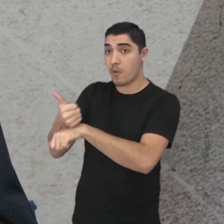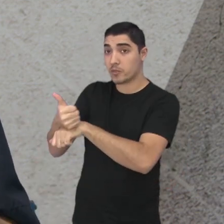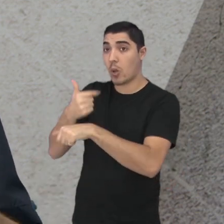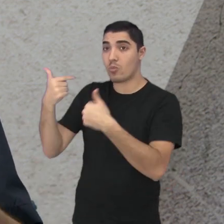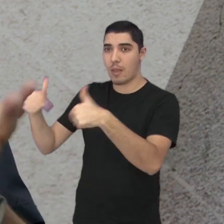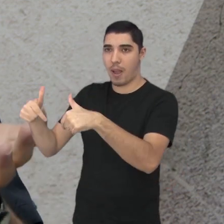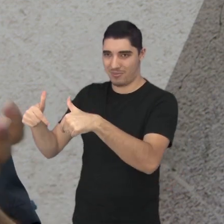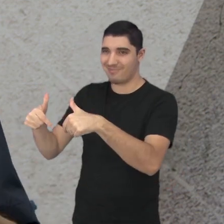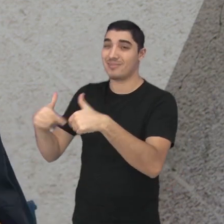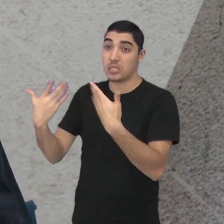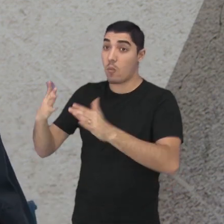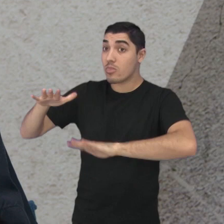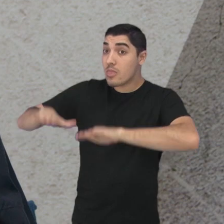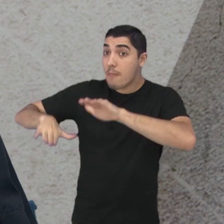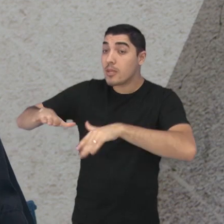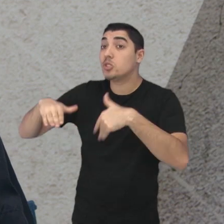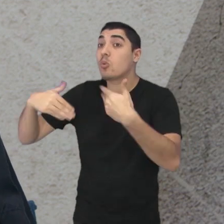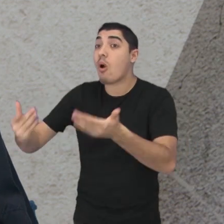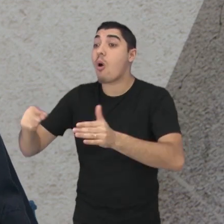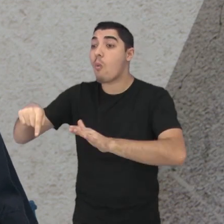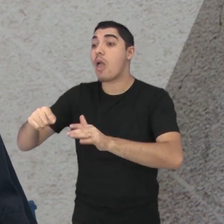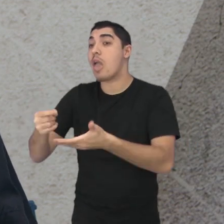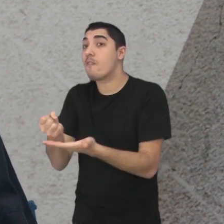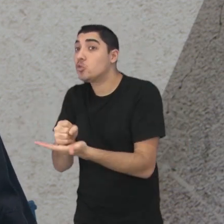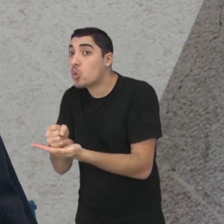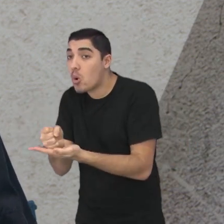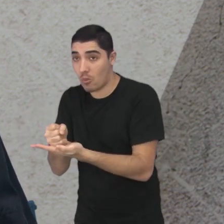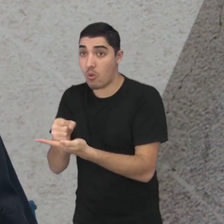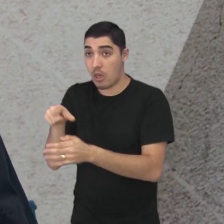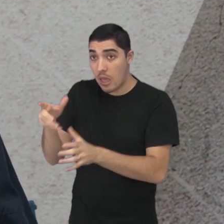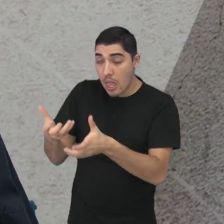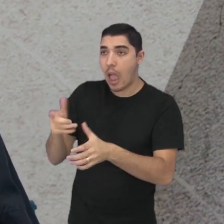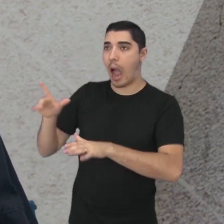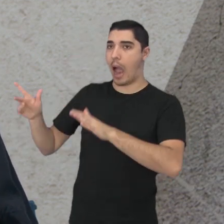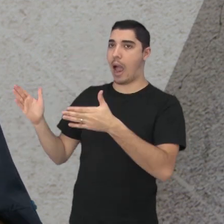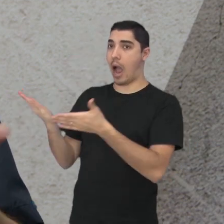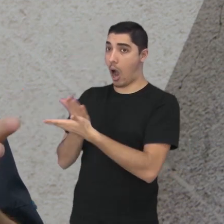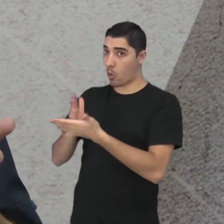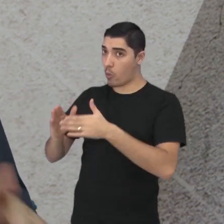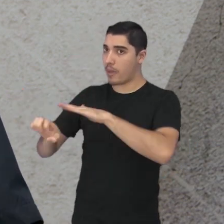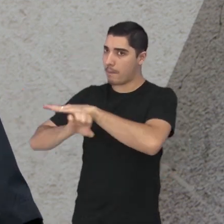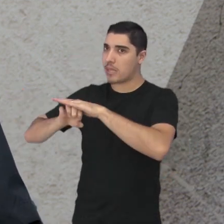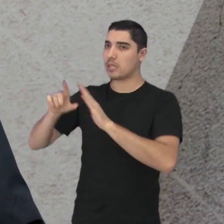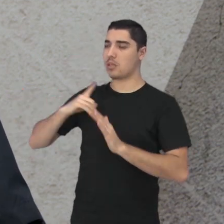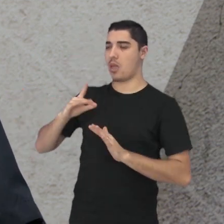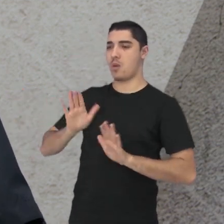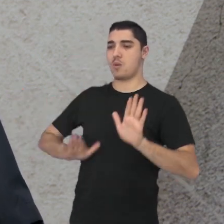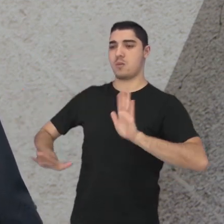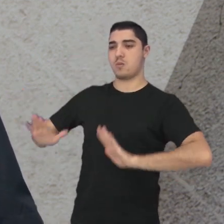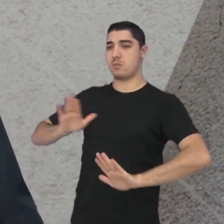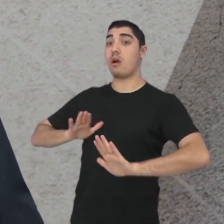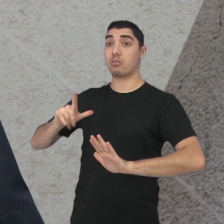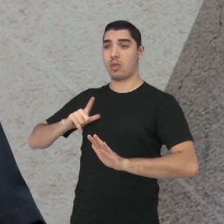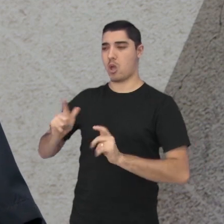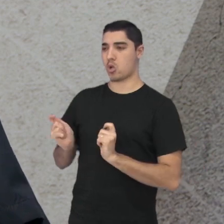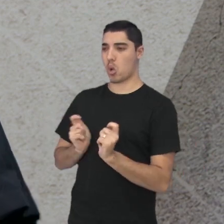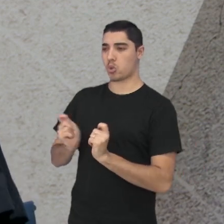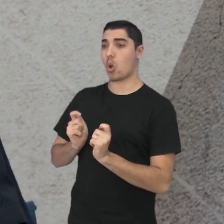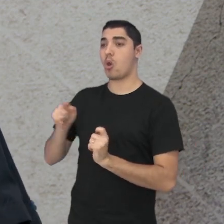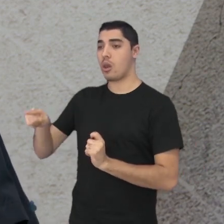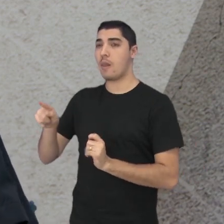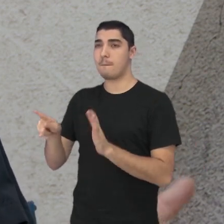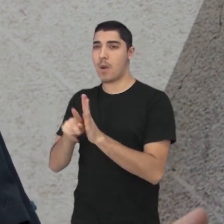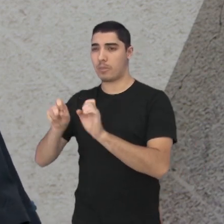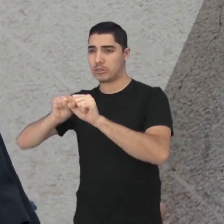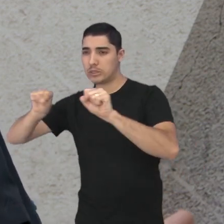Então, assim, dependendo do projeto, as empresas acabam tendo um cuidado muito maior. Tem empresas que têm um controle na entrada, controle na saída